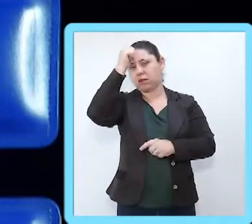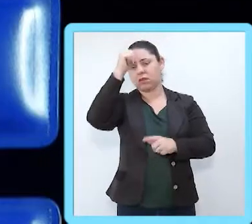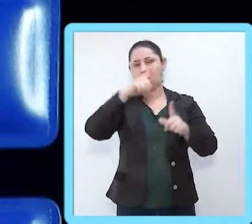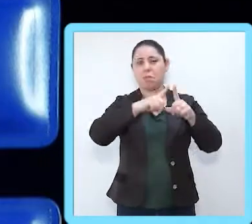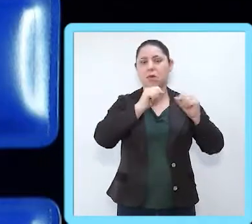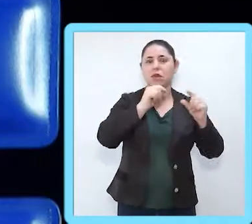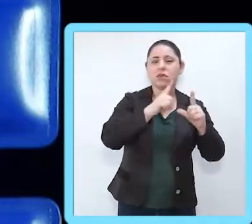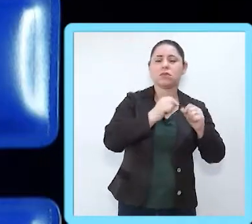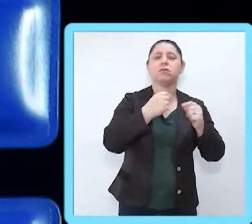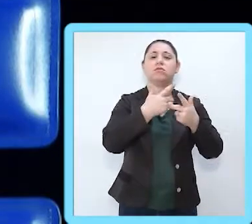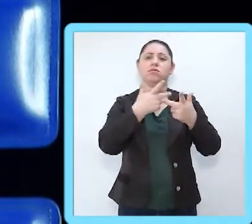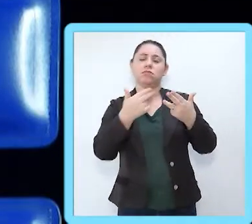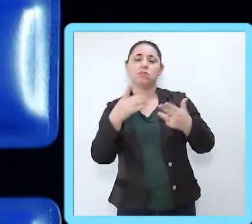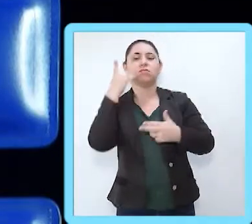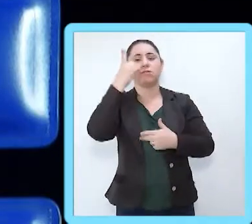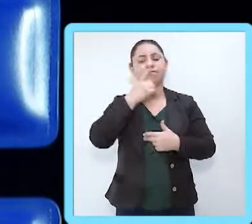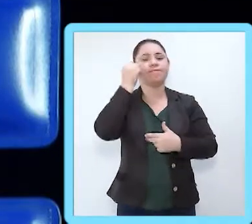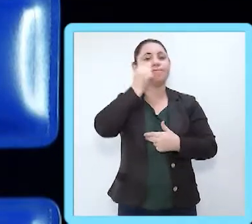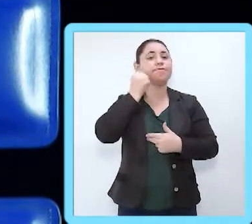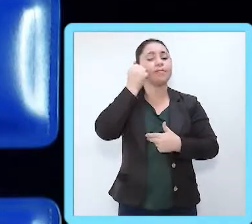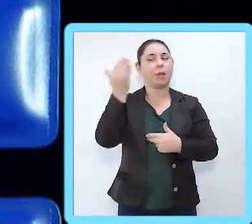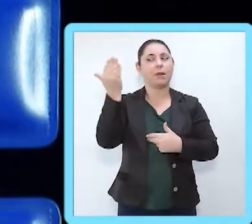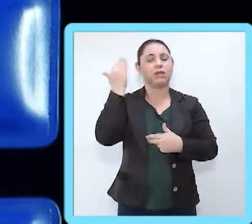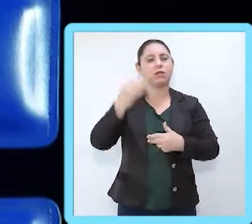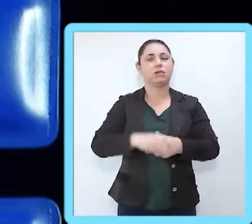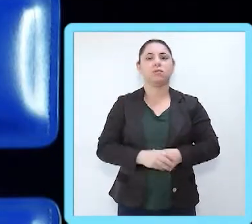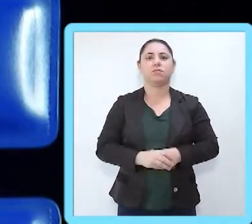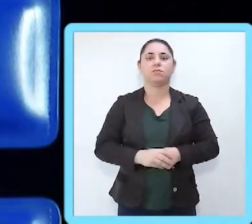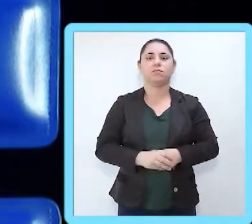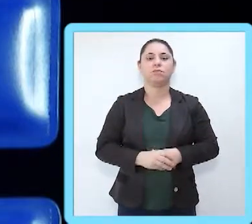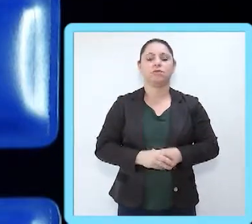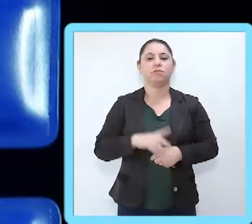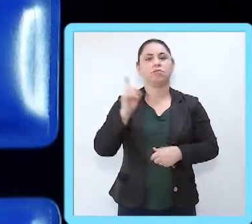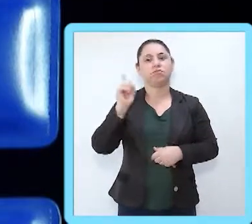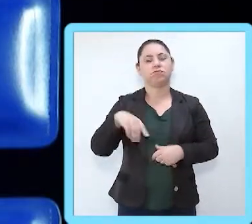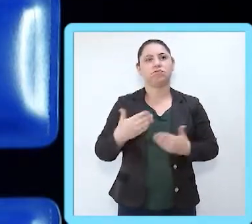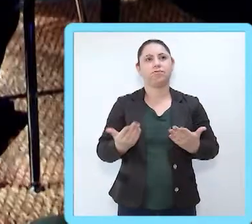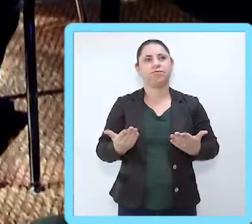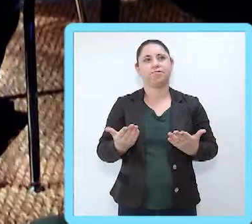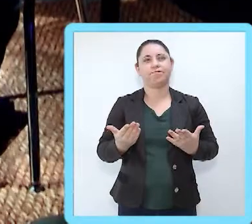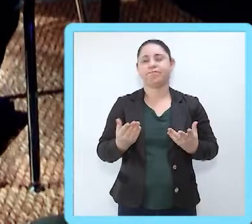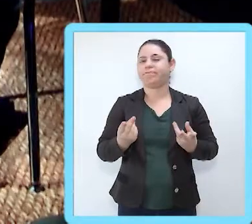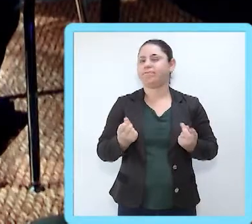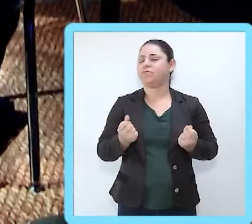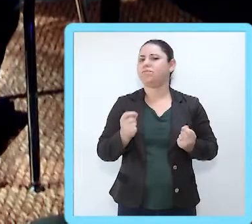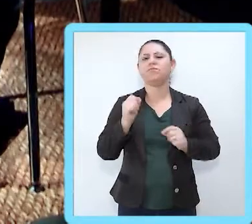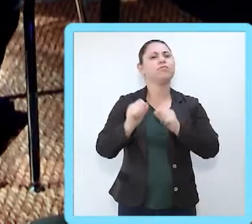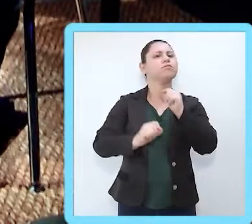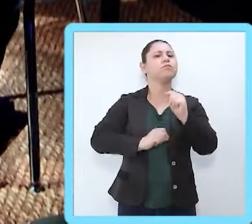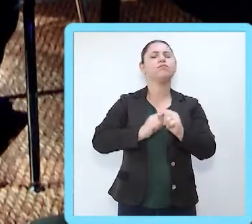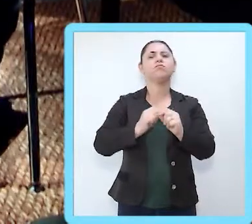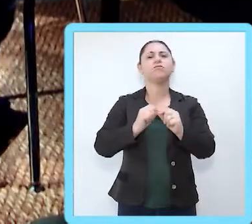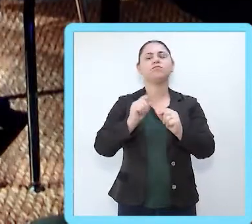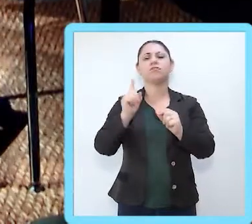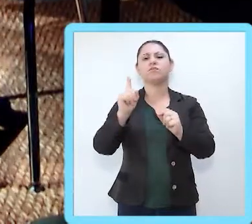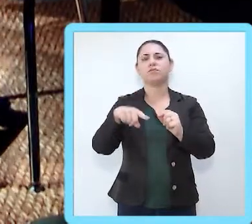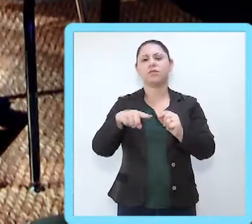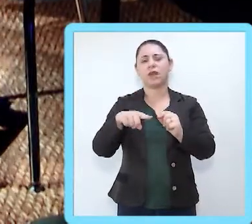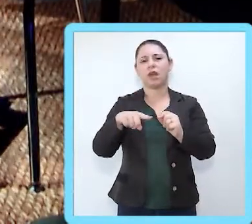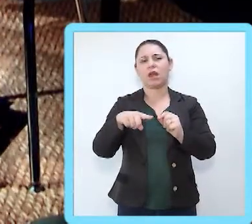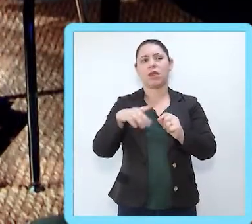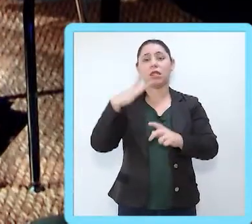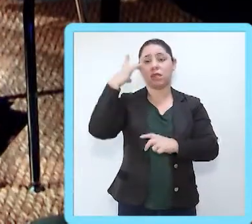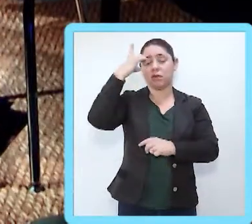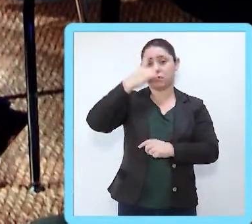mais os deputados federais e os senadores, né? Na época, né? Que realmente... E quem que foi lá, o senhor foi